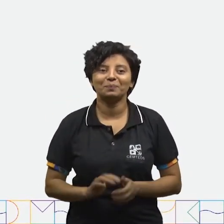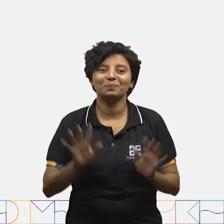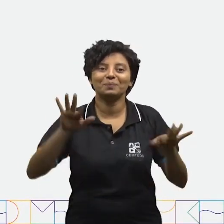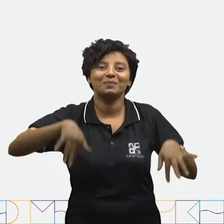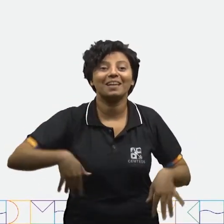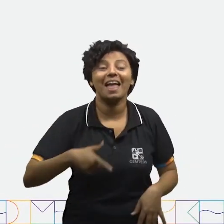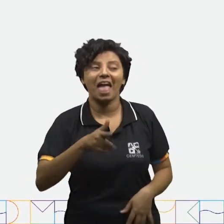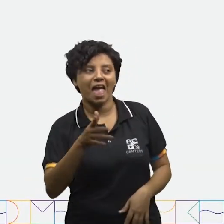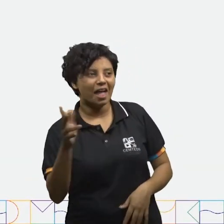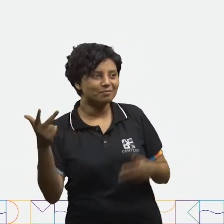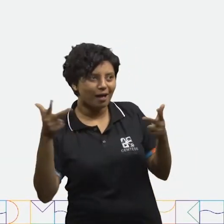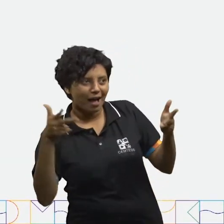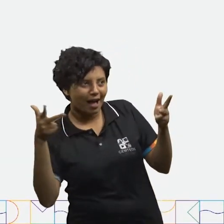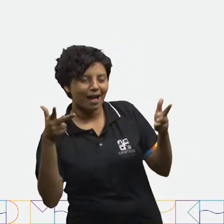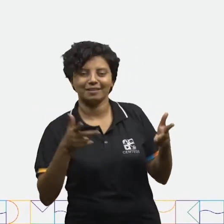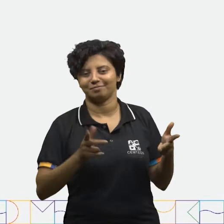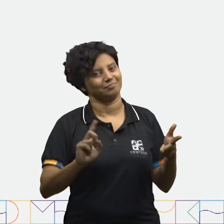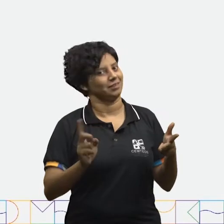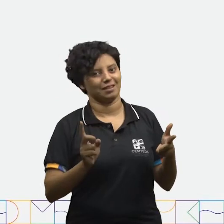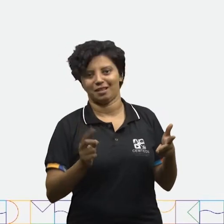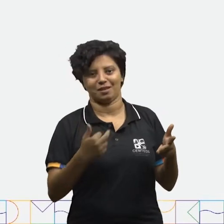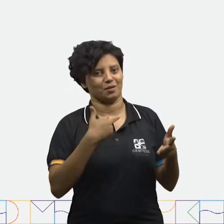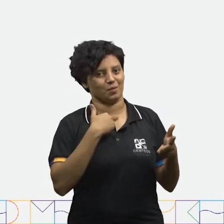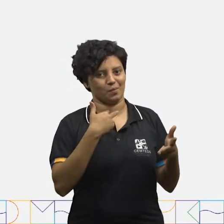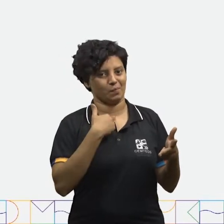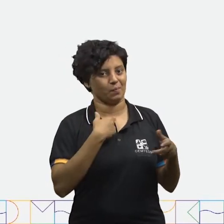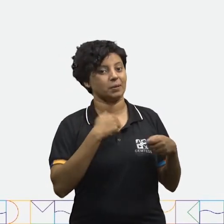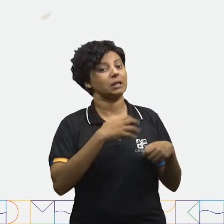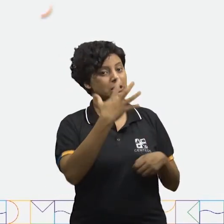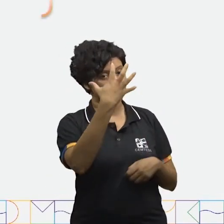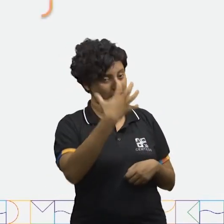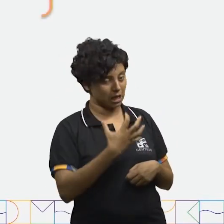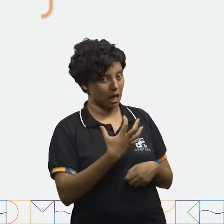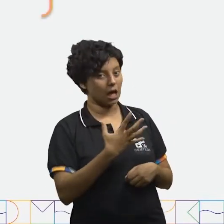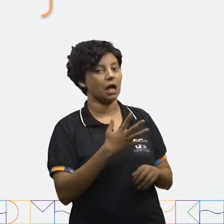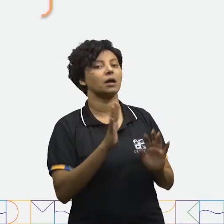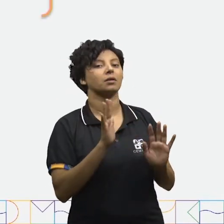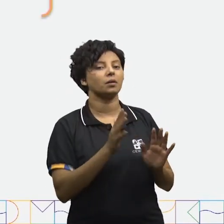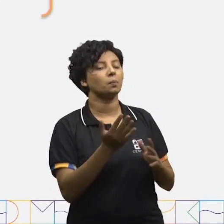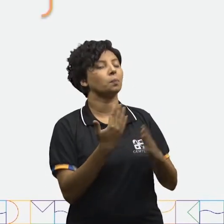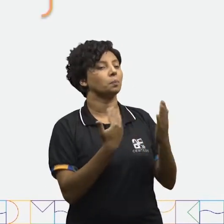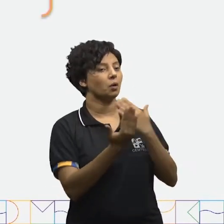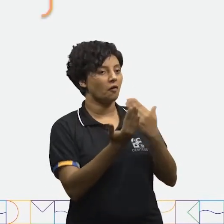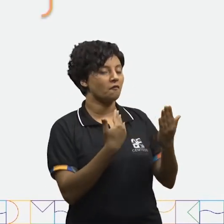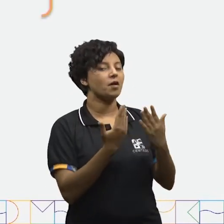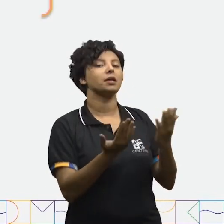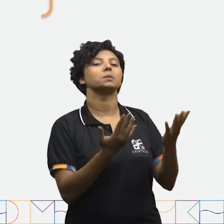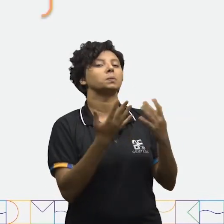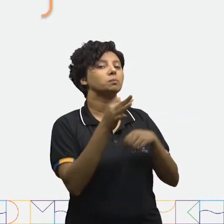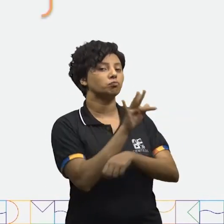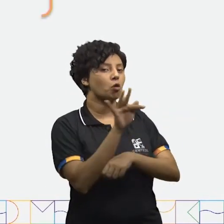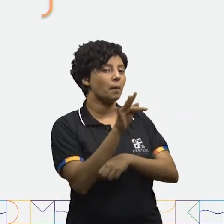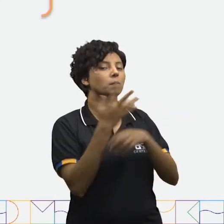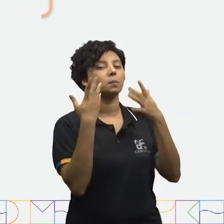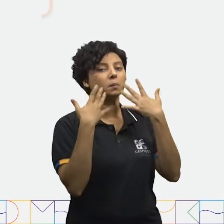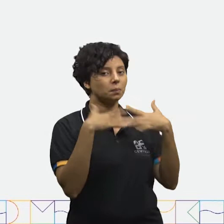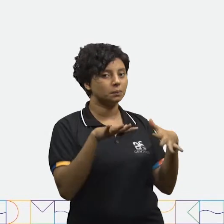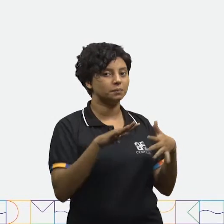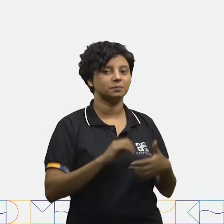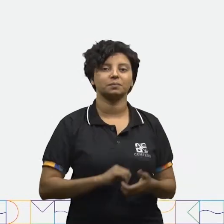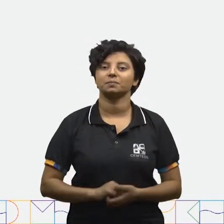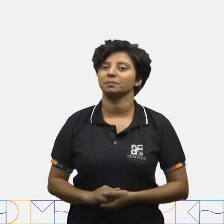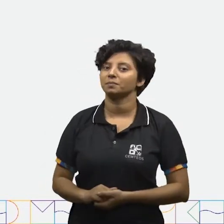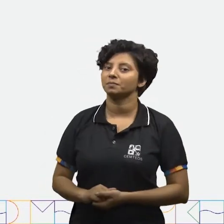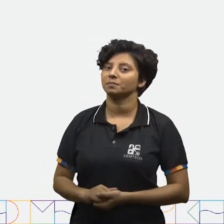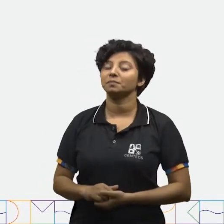de boa na lagoa?" Não dá. Apesar da seriedade do tratamento, a conversa ocorreu de forma tranquila.